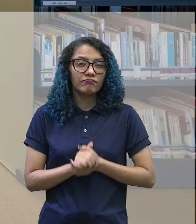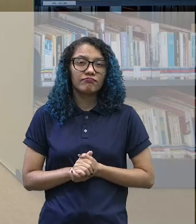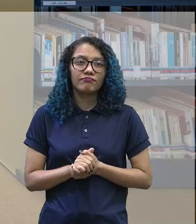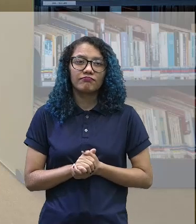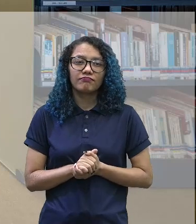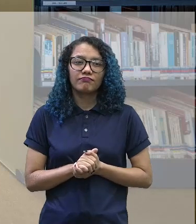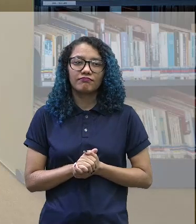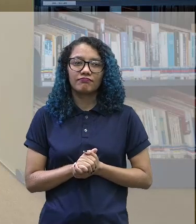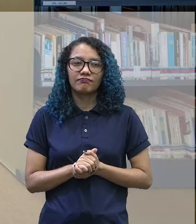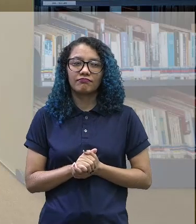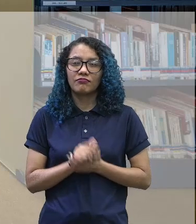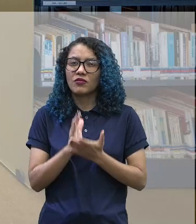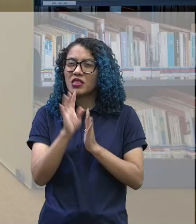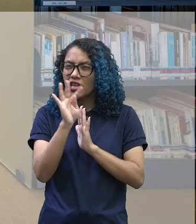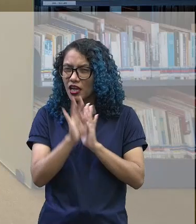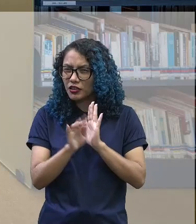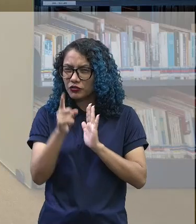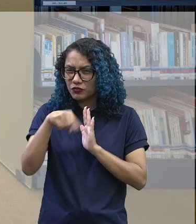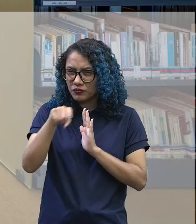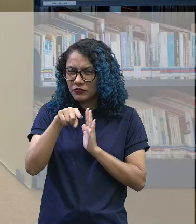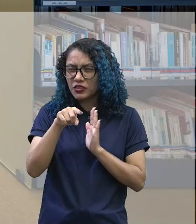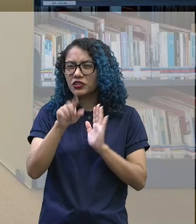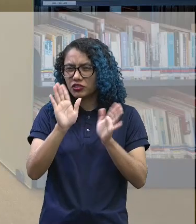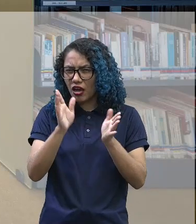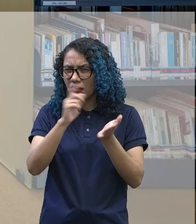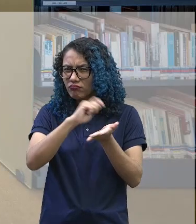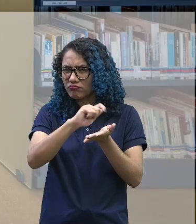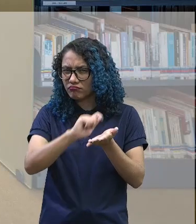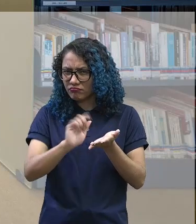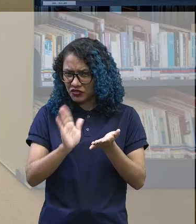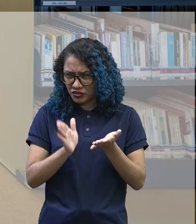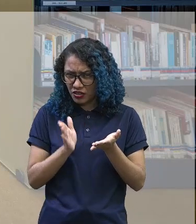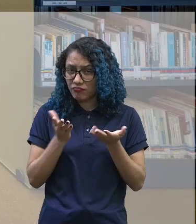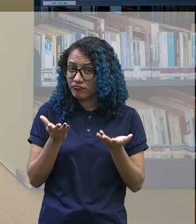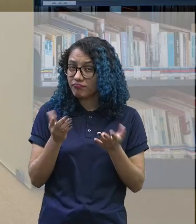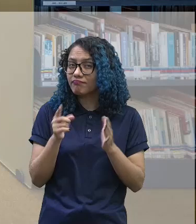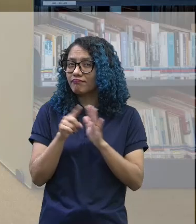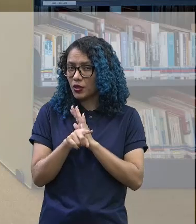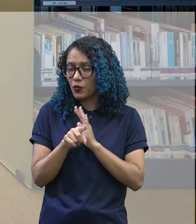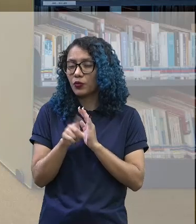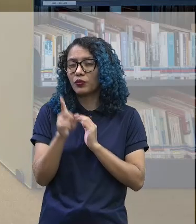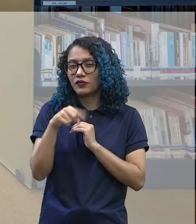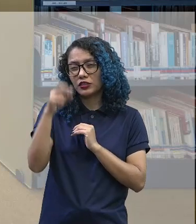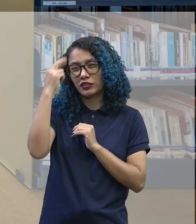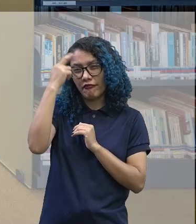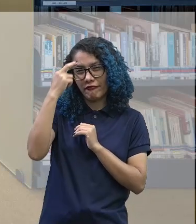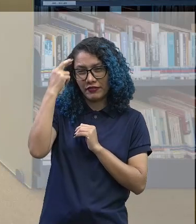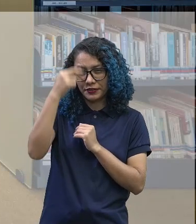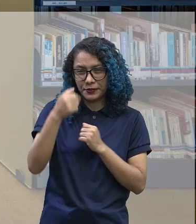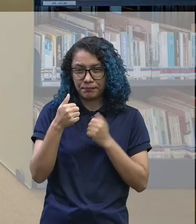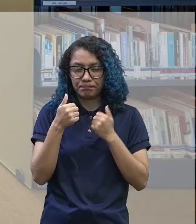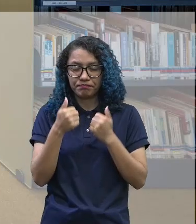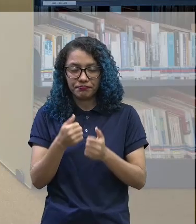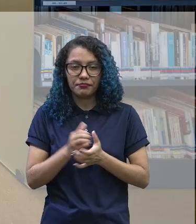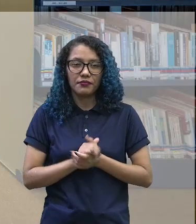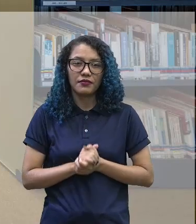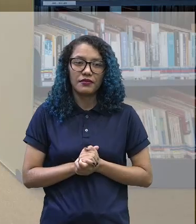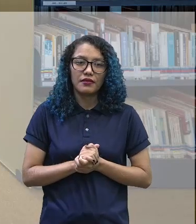redação? Algum texto? Fica aí essa indagação a vocês. E para